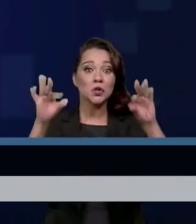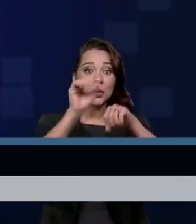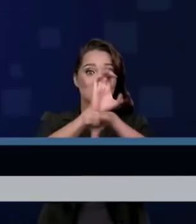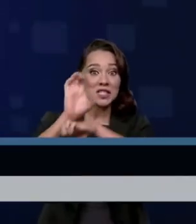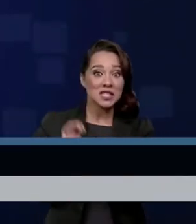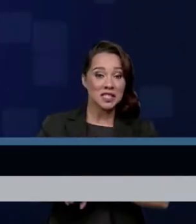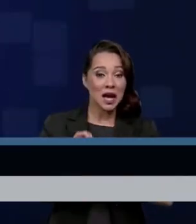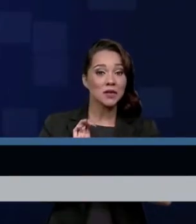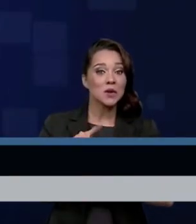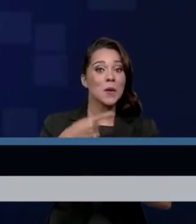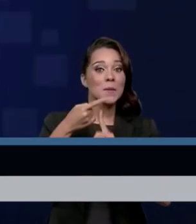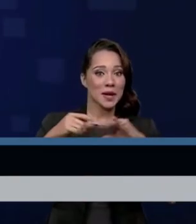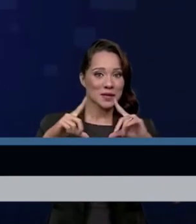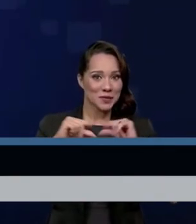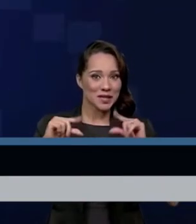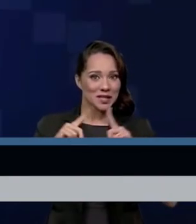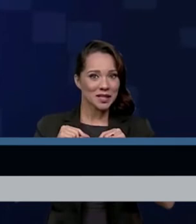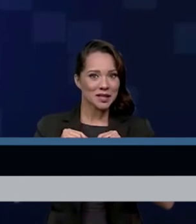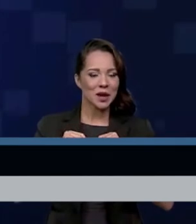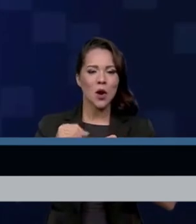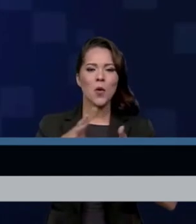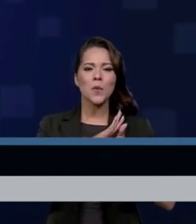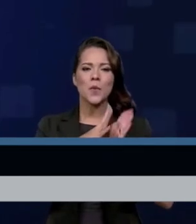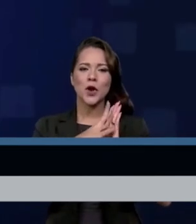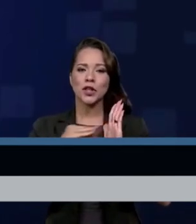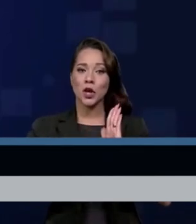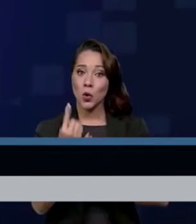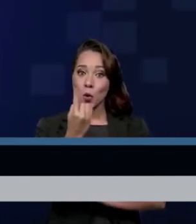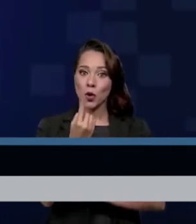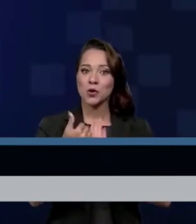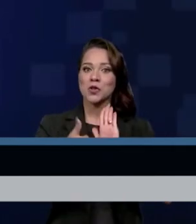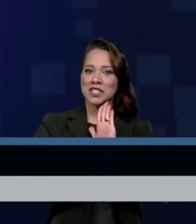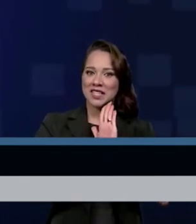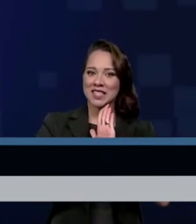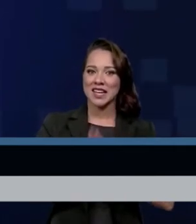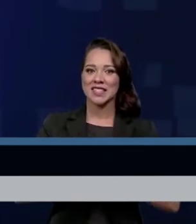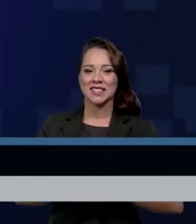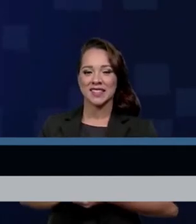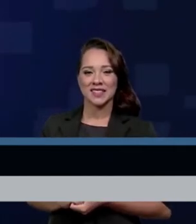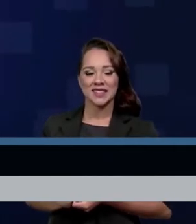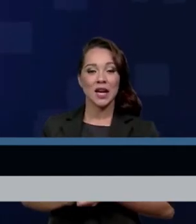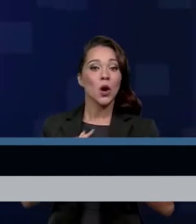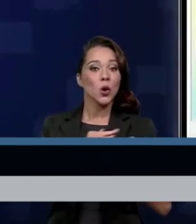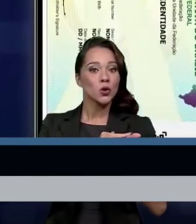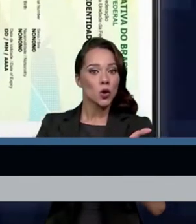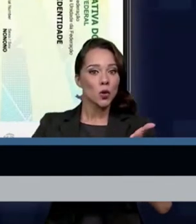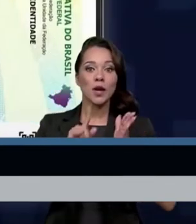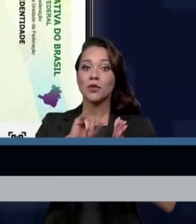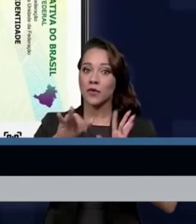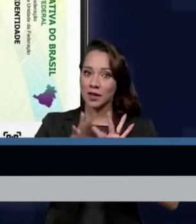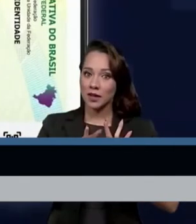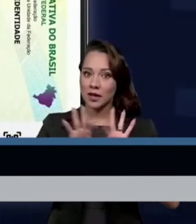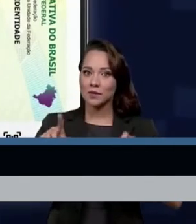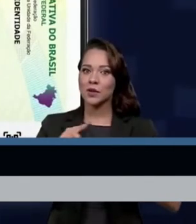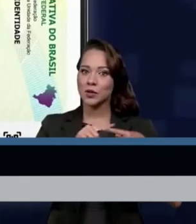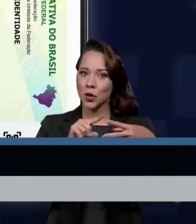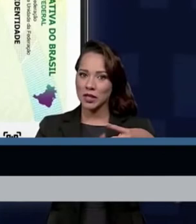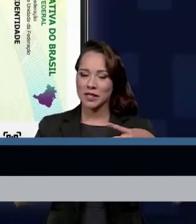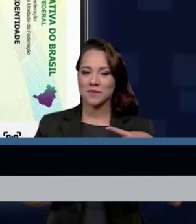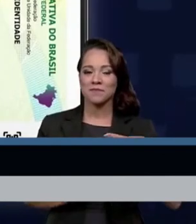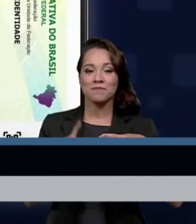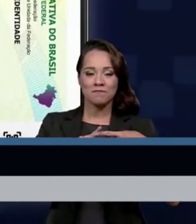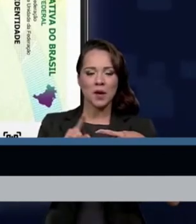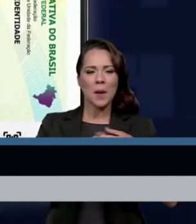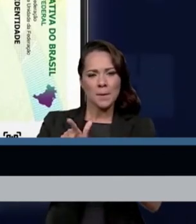Começa a valer a partir desta terça-feira, dia 1º de março, a emissão do novo modelo de carteira de identidade em todo o